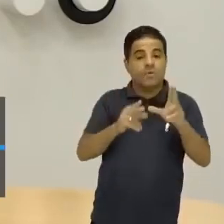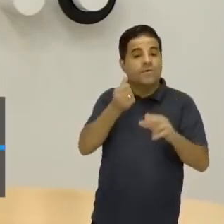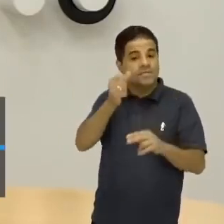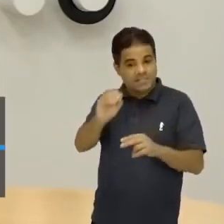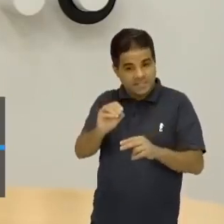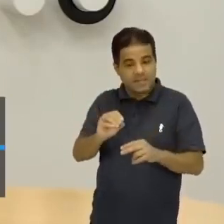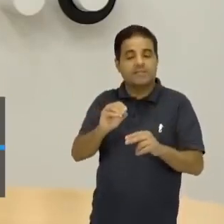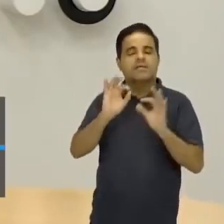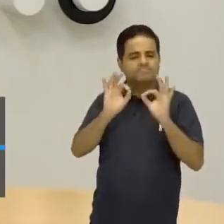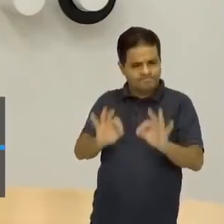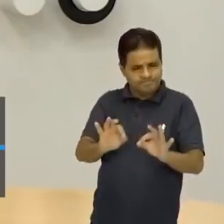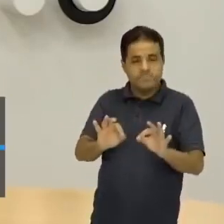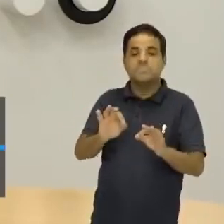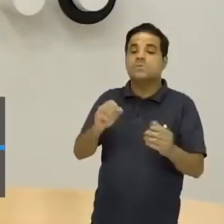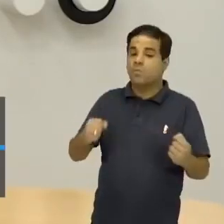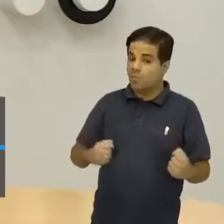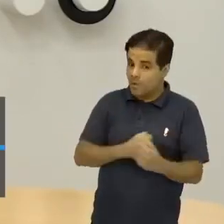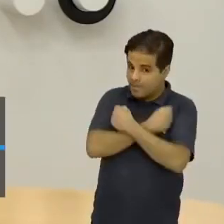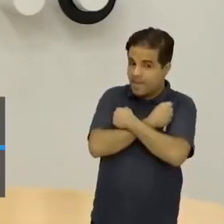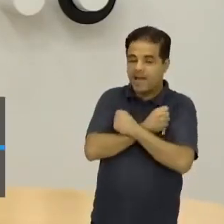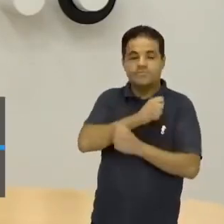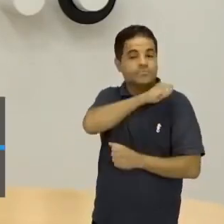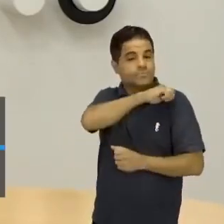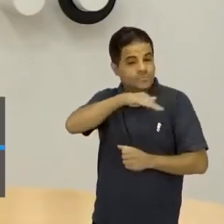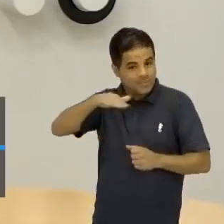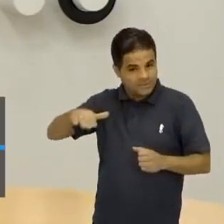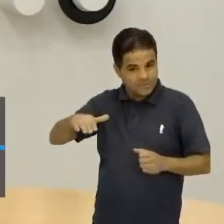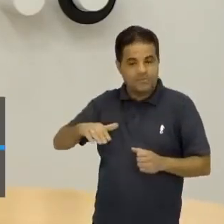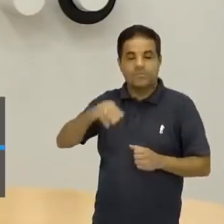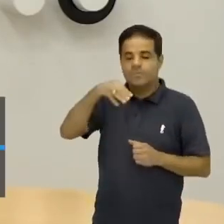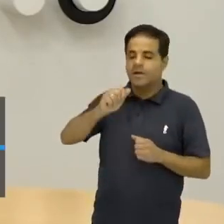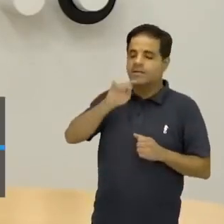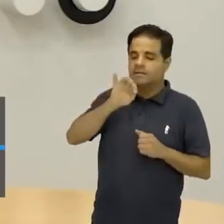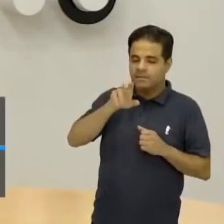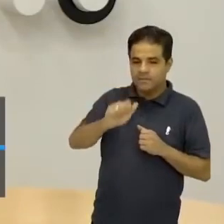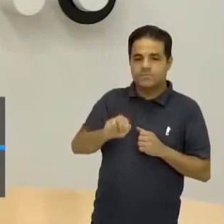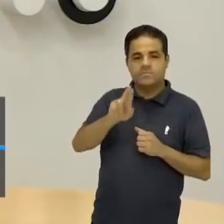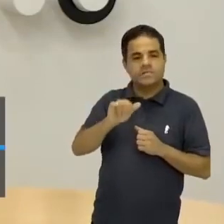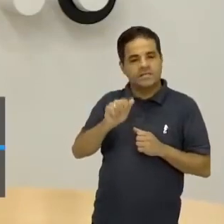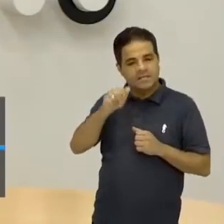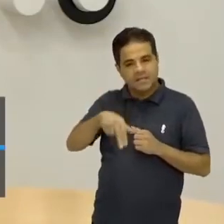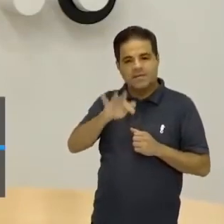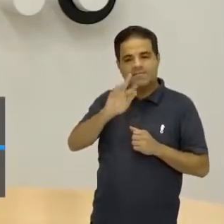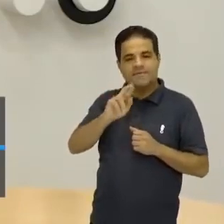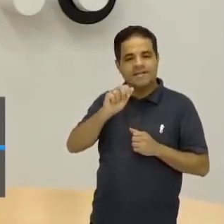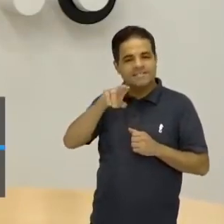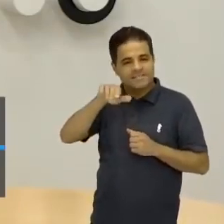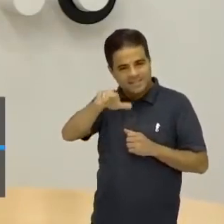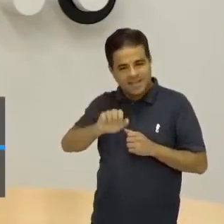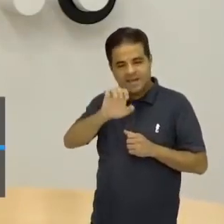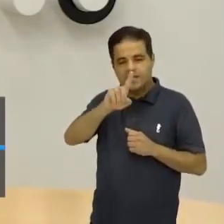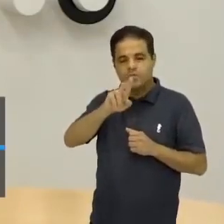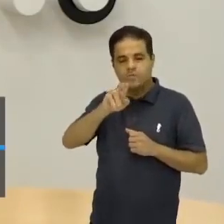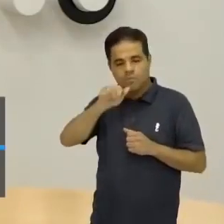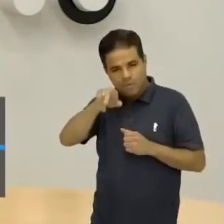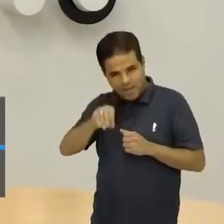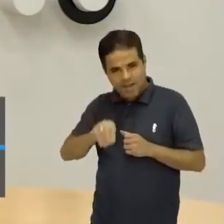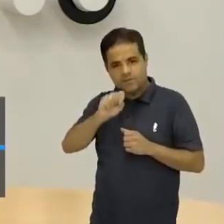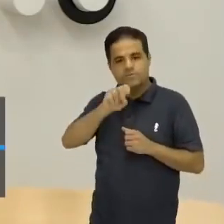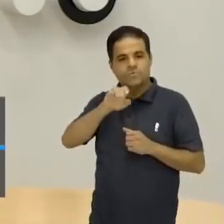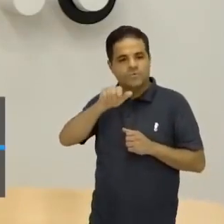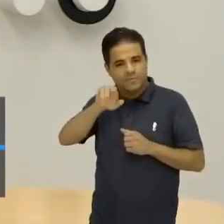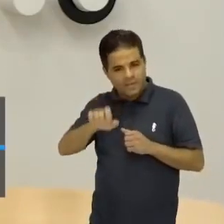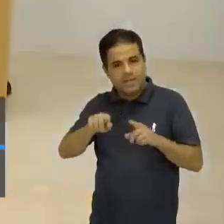valor de B. Então, vai um abraço aí para os nossos alunos. O Matheus, o Rian, a Franciele, o Eduardo, a Suelen e